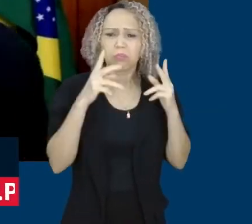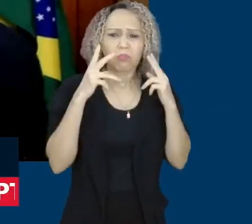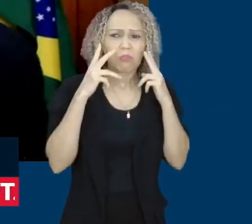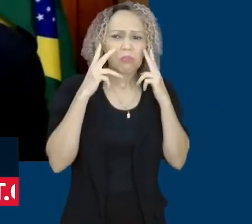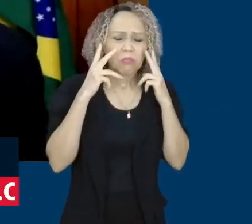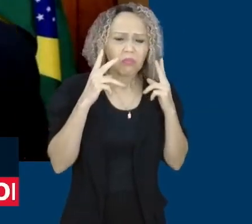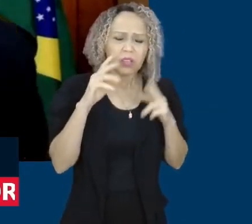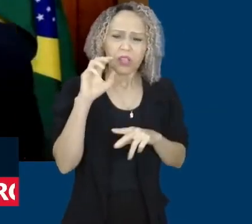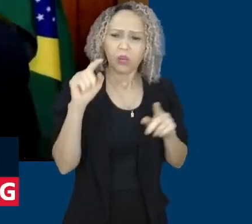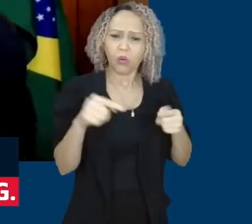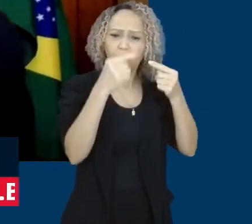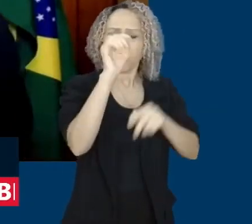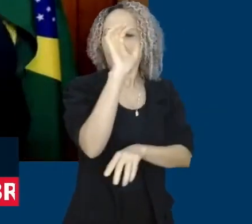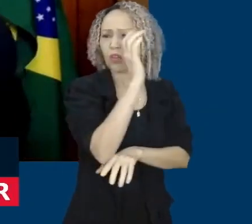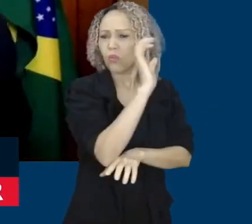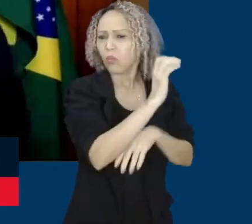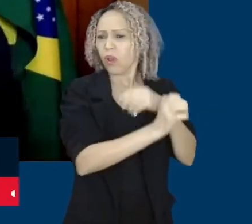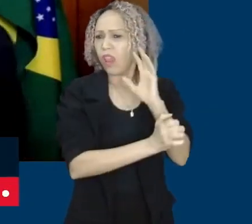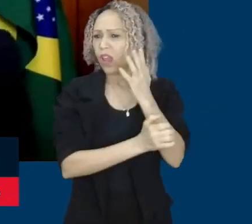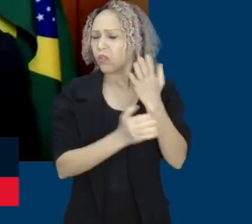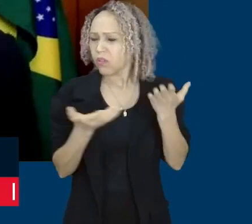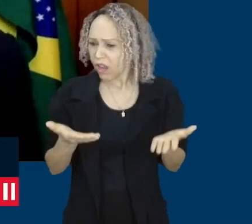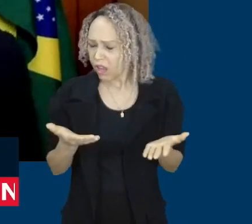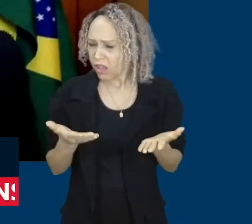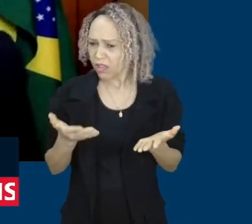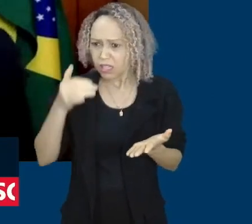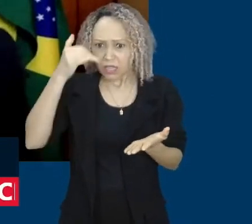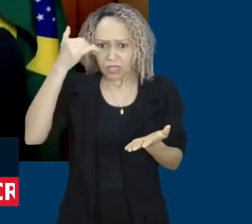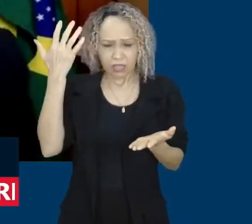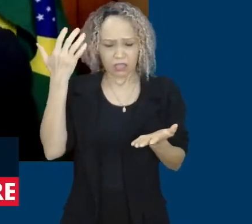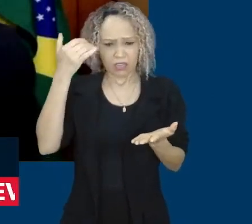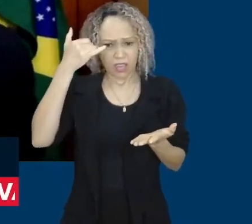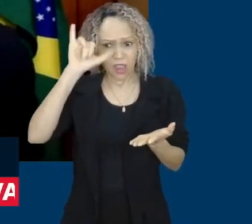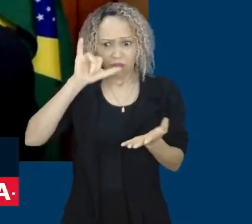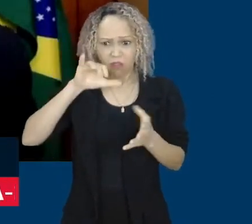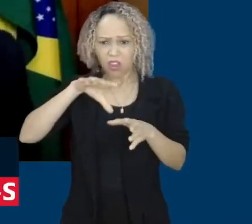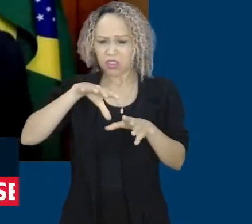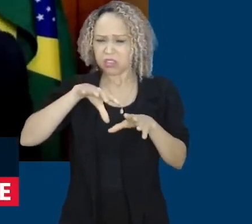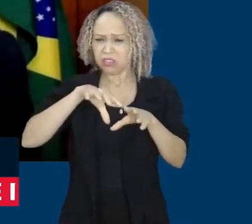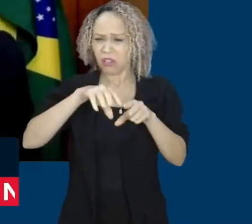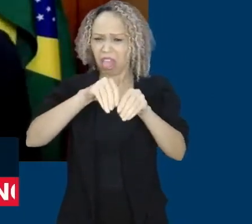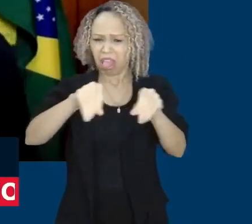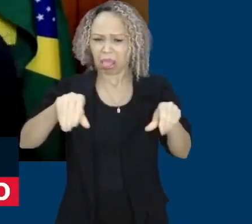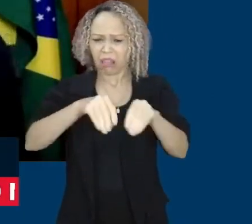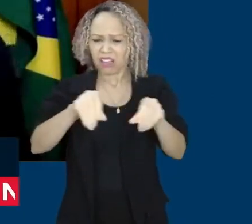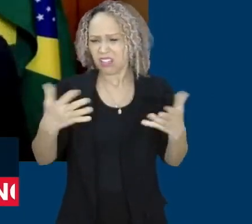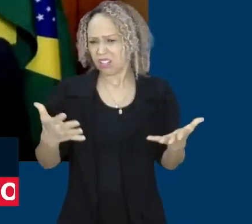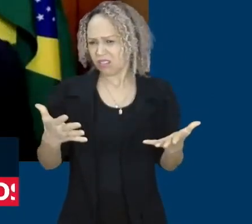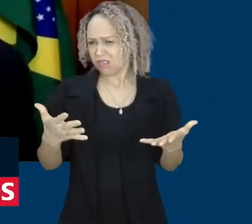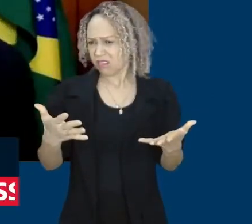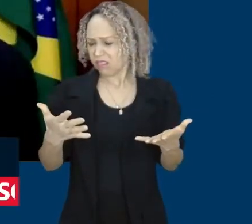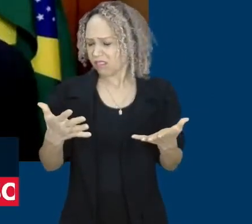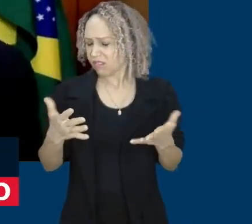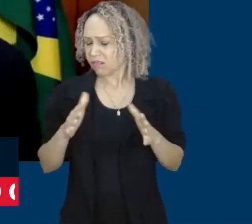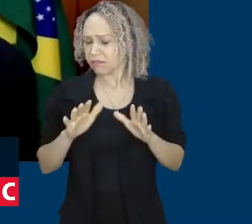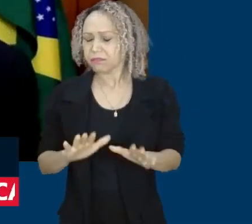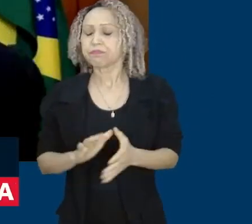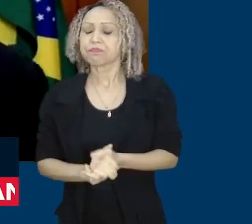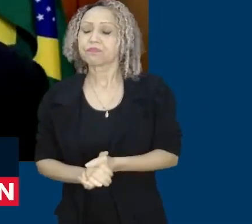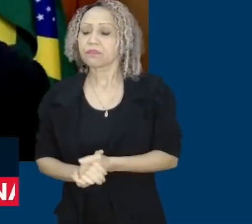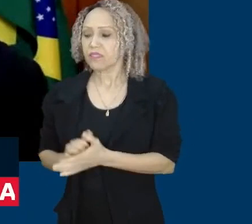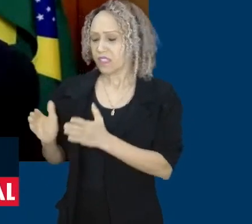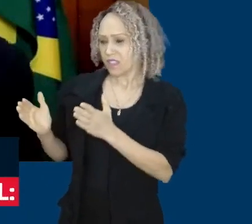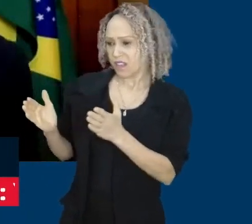enganam aqueles que acham que o governo Bolsonaro e os seus radicais, que atacavam o meio ambiente e que